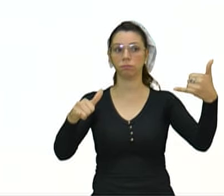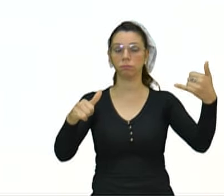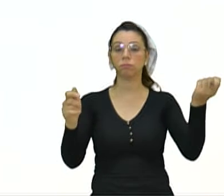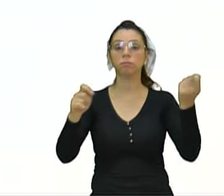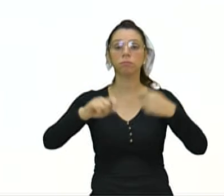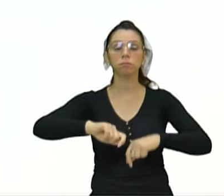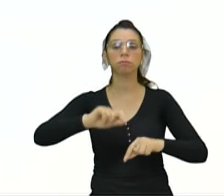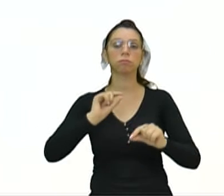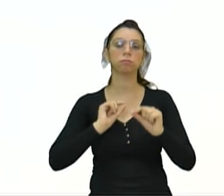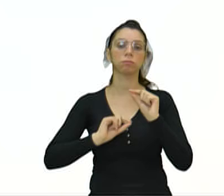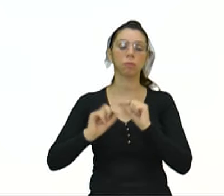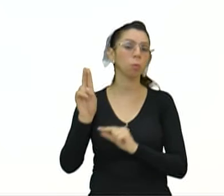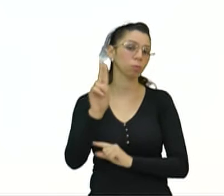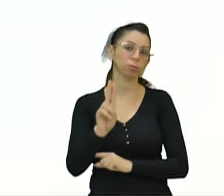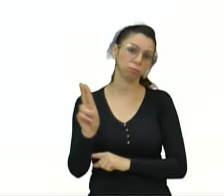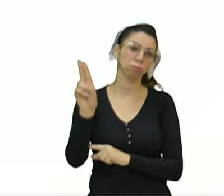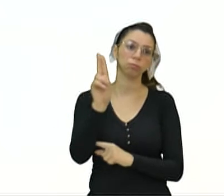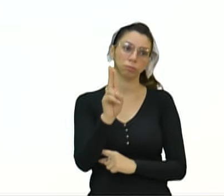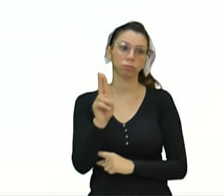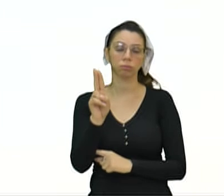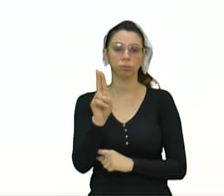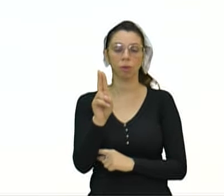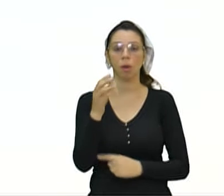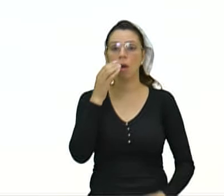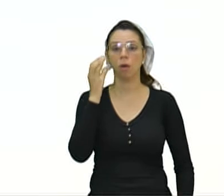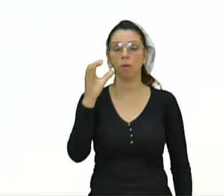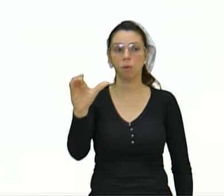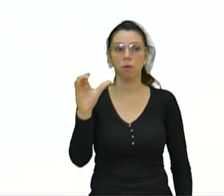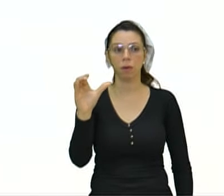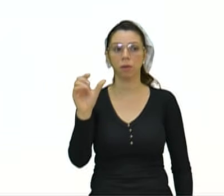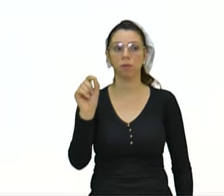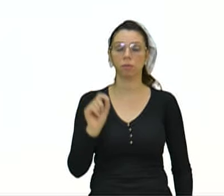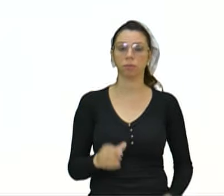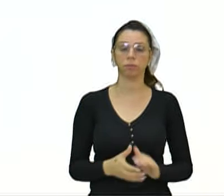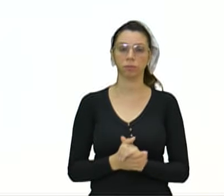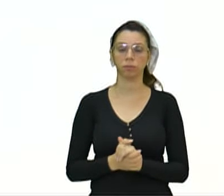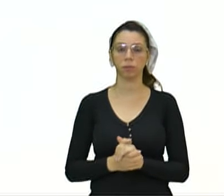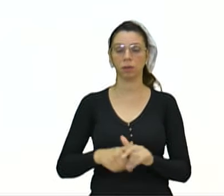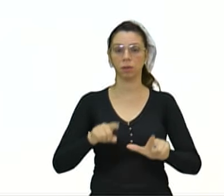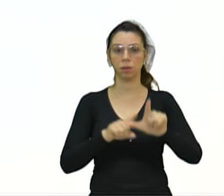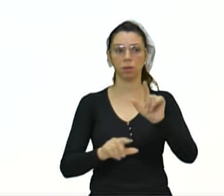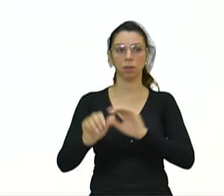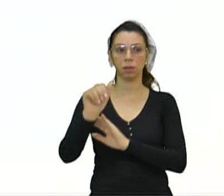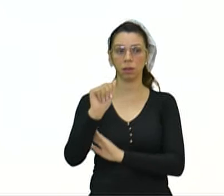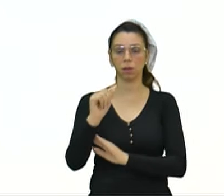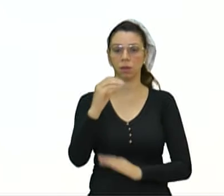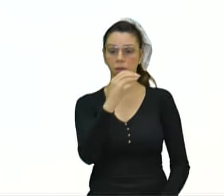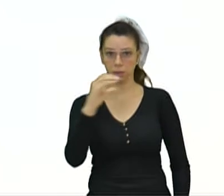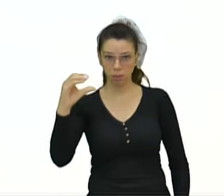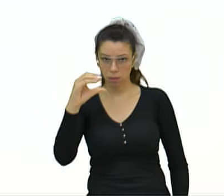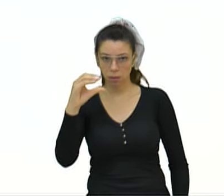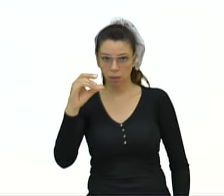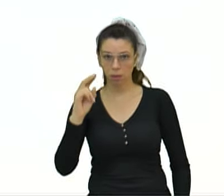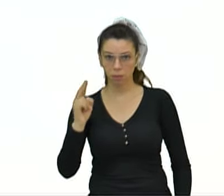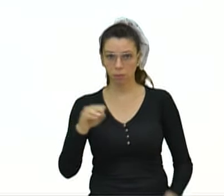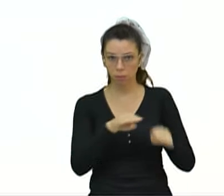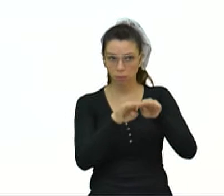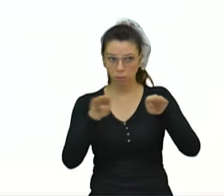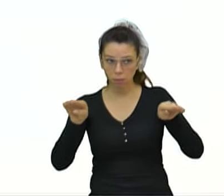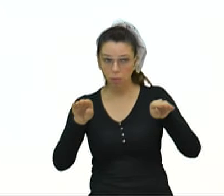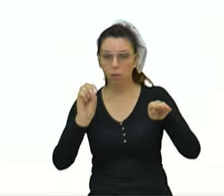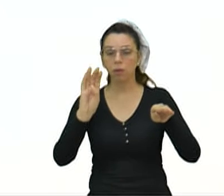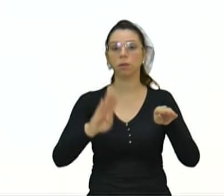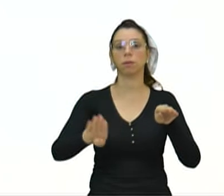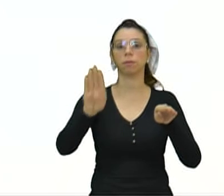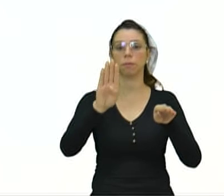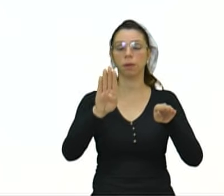possuem ou utilizam a corrente elétrica, letra A, contínua, letra B, alternada.